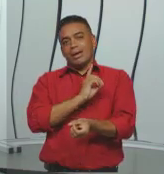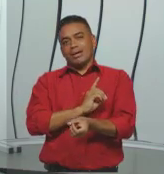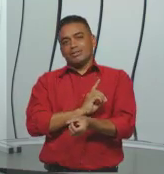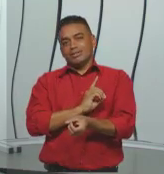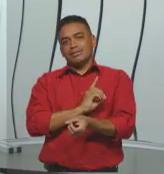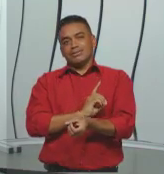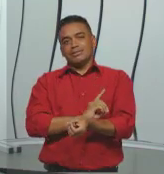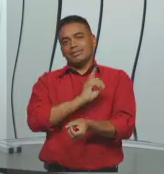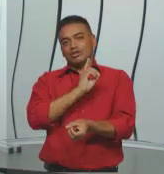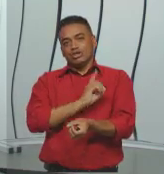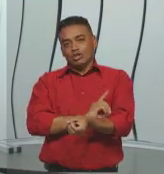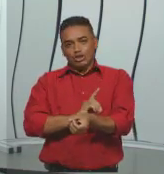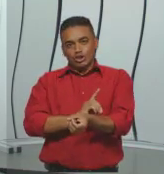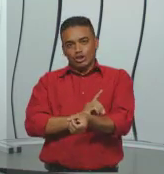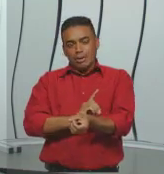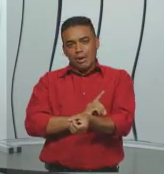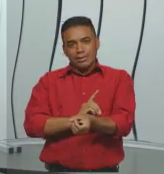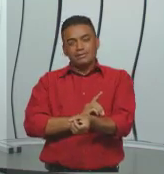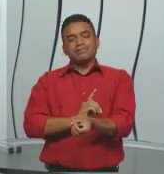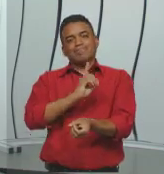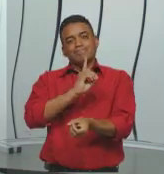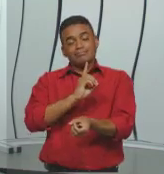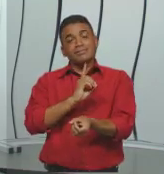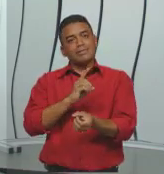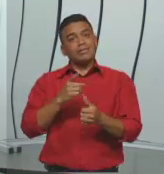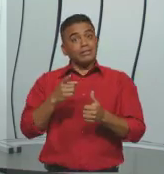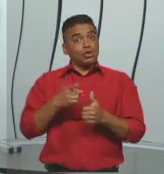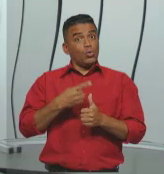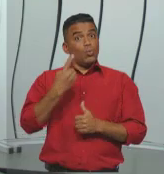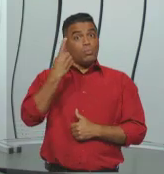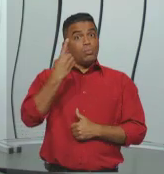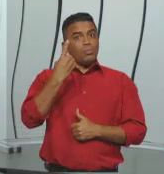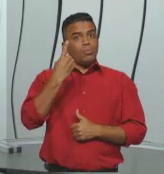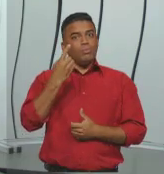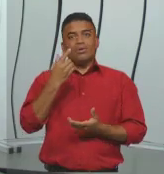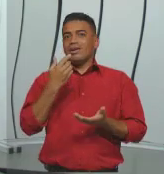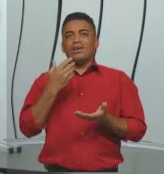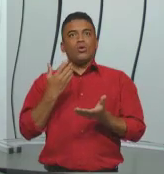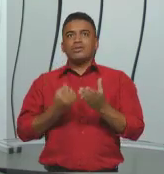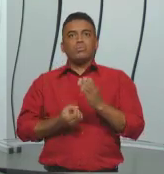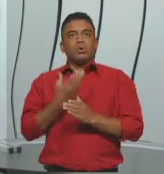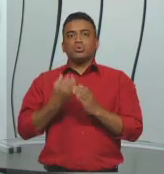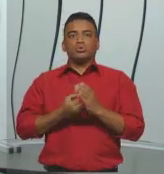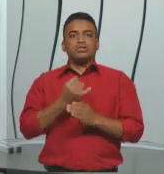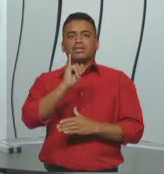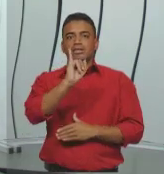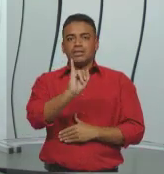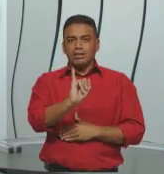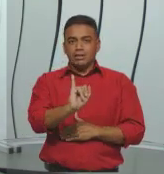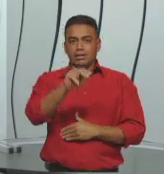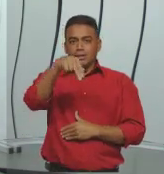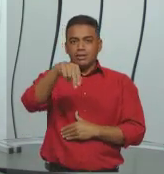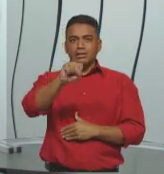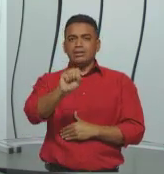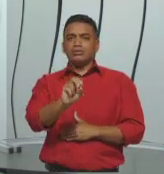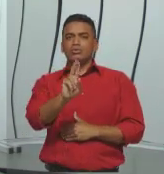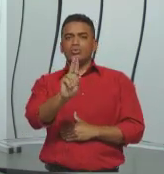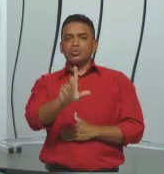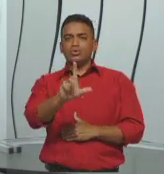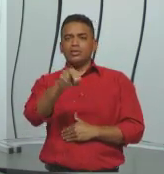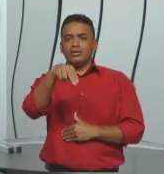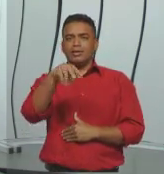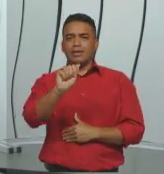principalmente a diabetes mellitus do tipo 1, que é quando a pessoa tem deficiência na produção de insulina ou não produz insulina. Na falta